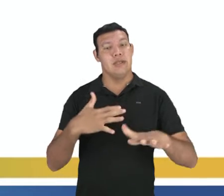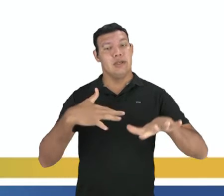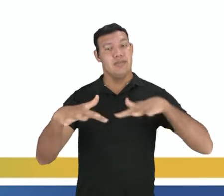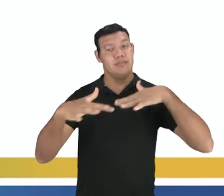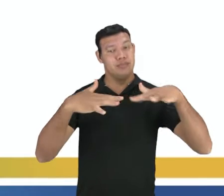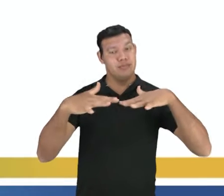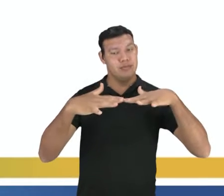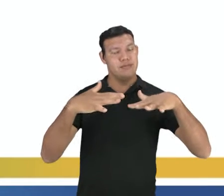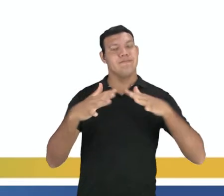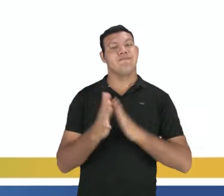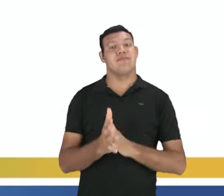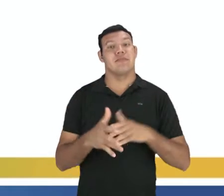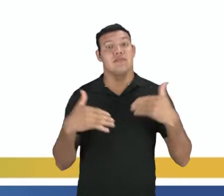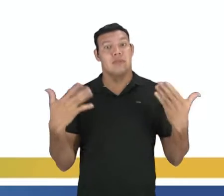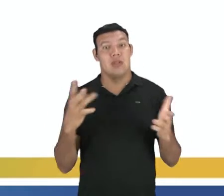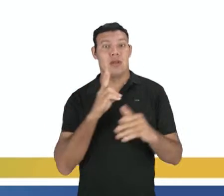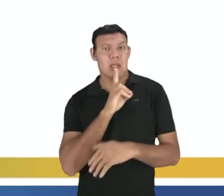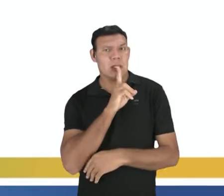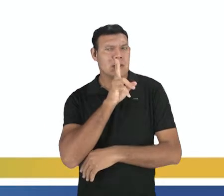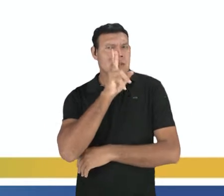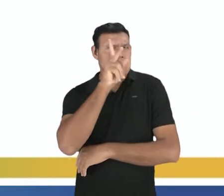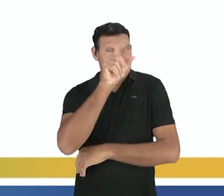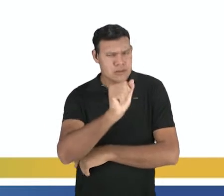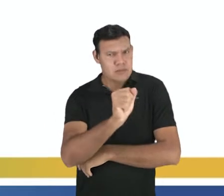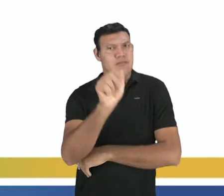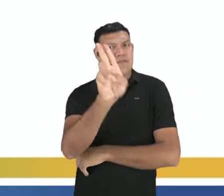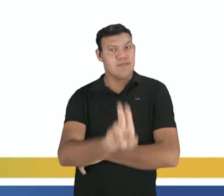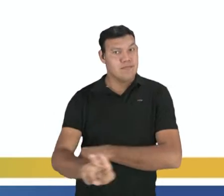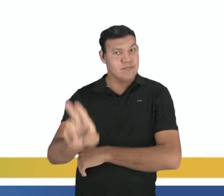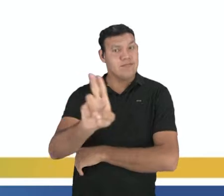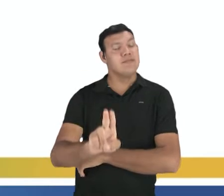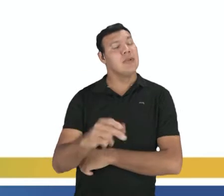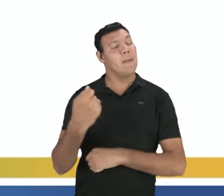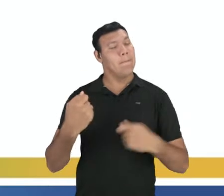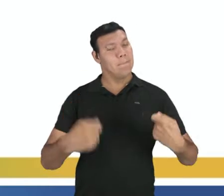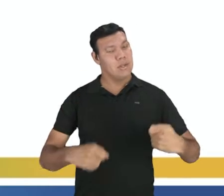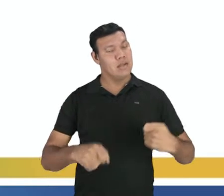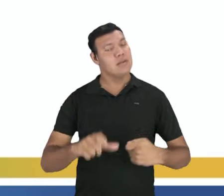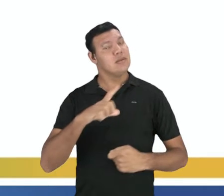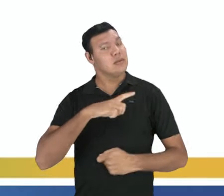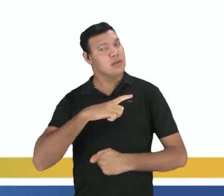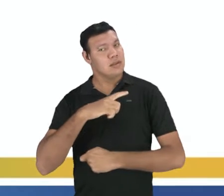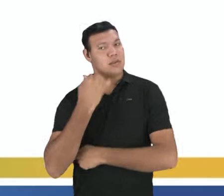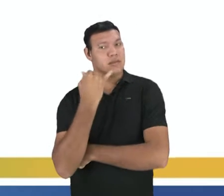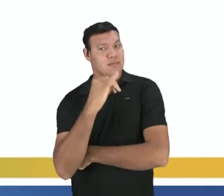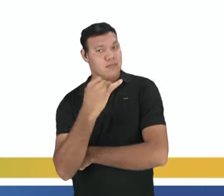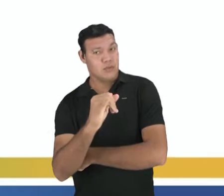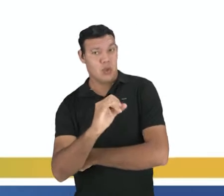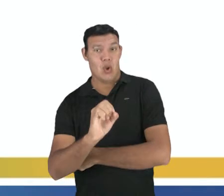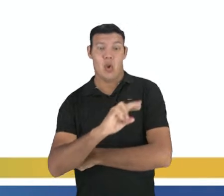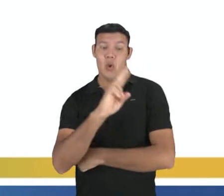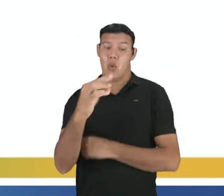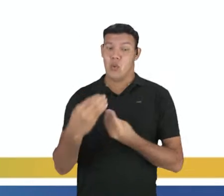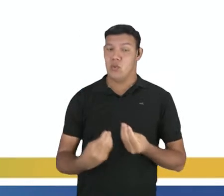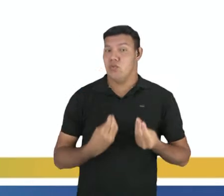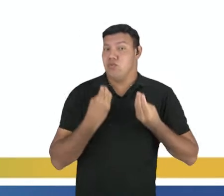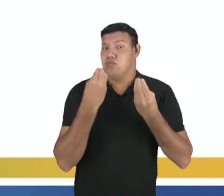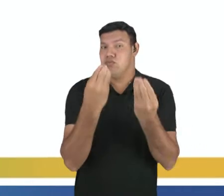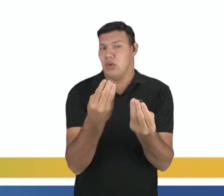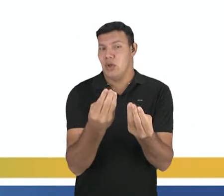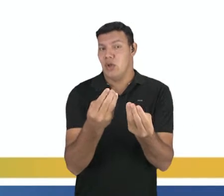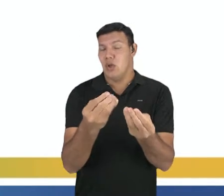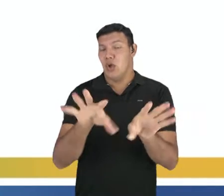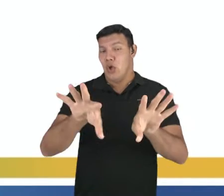de E aí essa força para você aplicar essa força você precisa ter energia né ou você fornece energia um